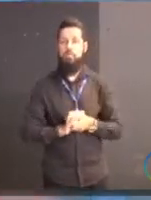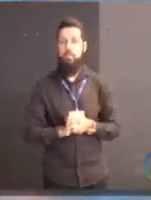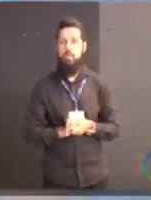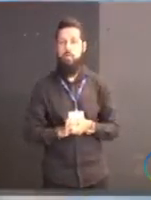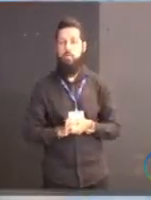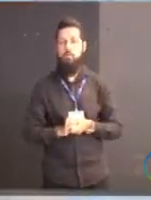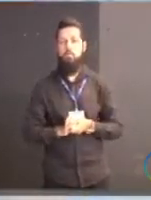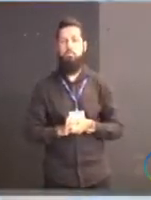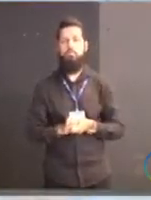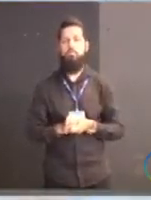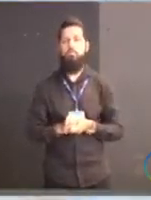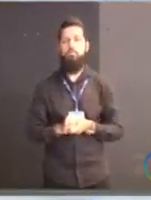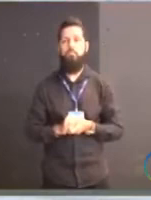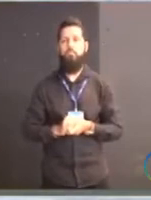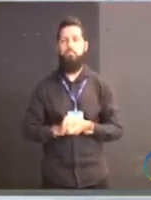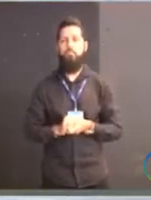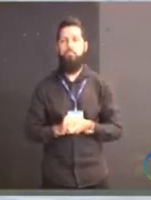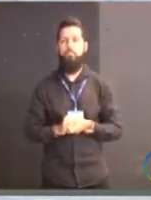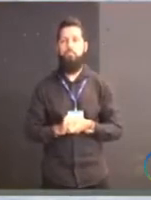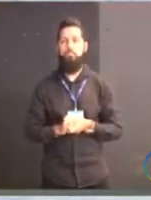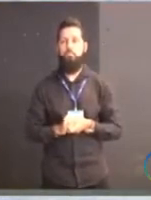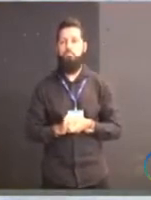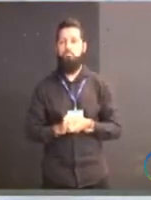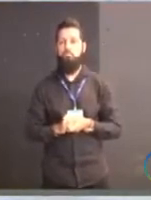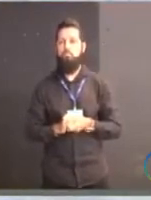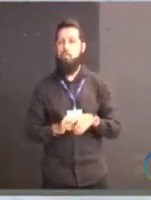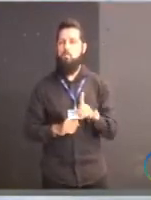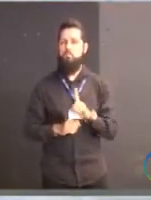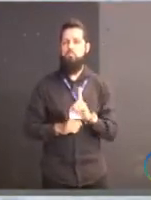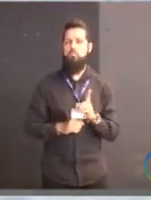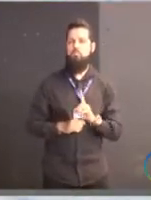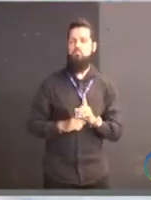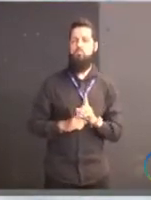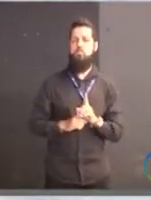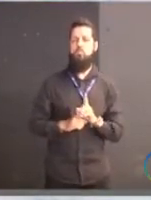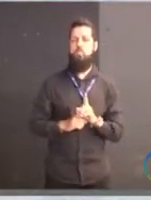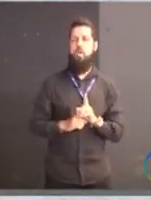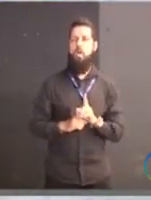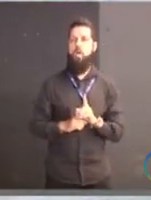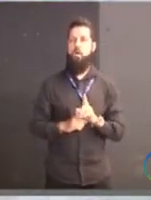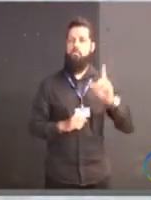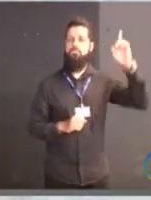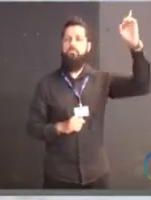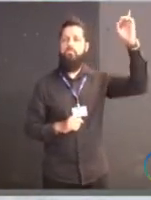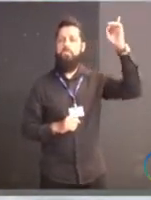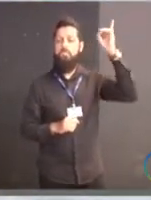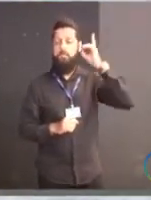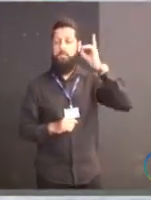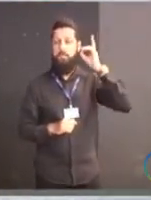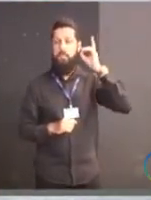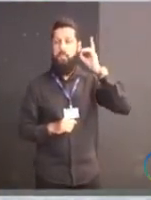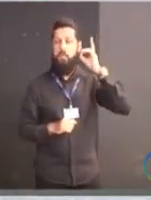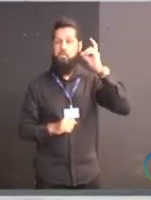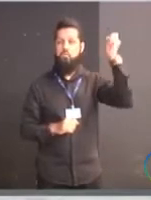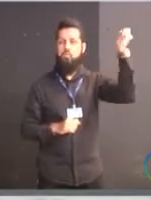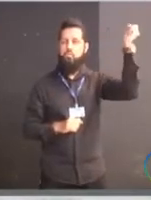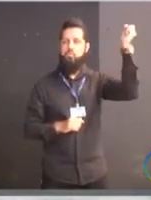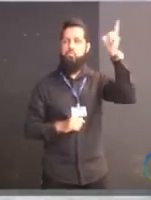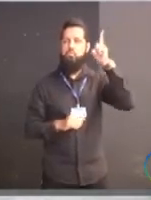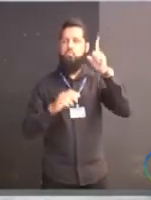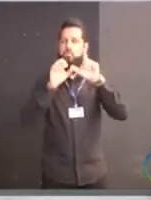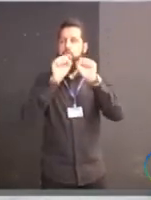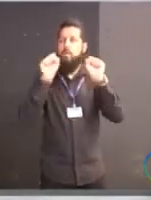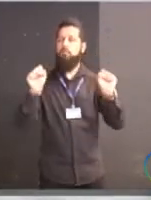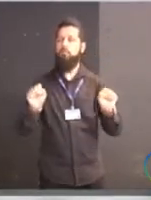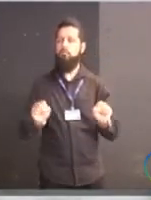somos nós outros, não o Senhor do Sistema Solar, com todo o respeito que